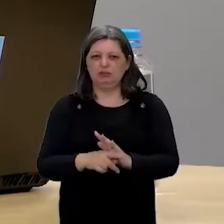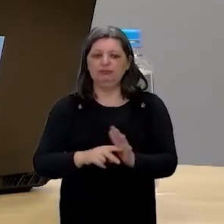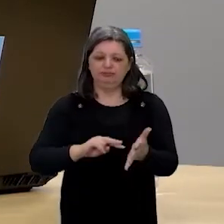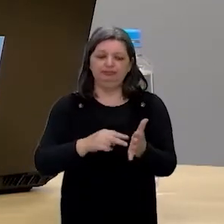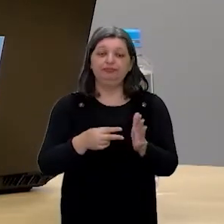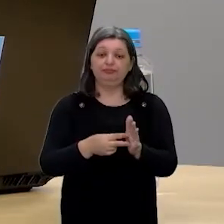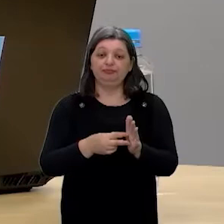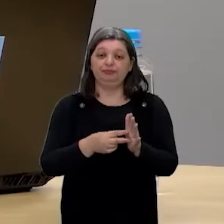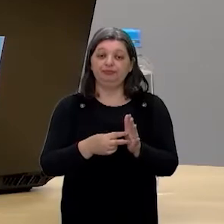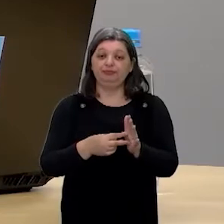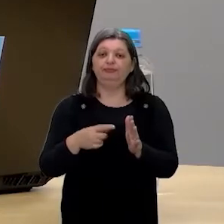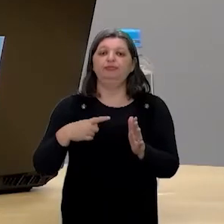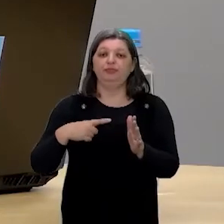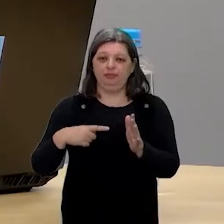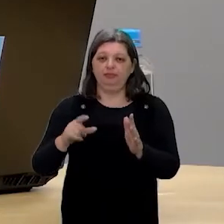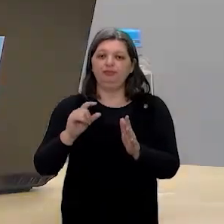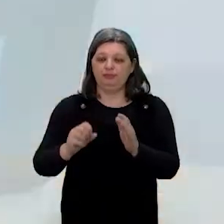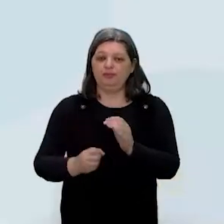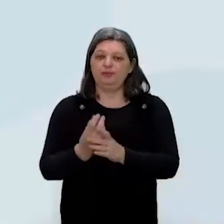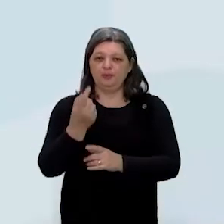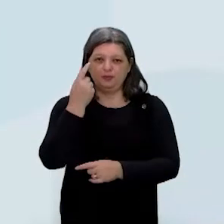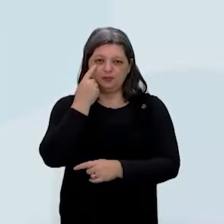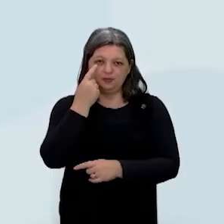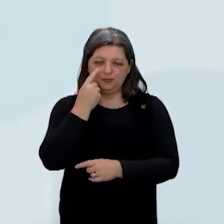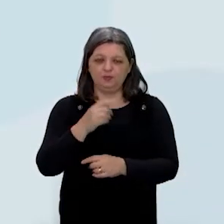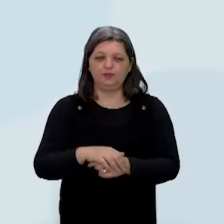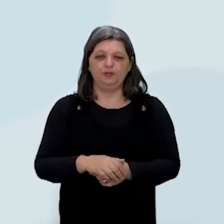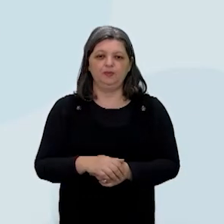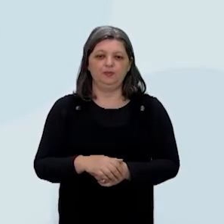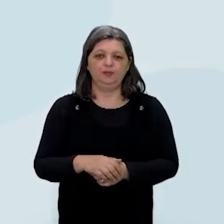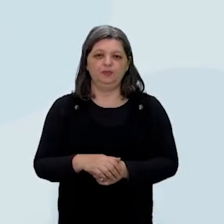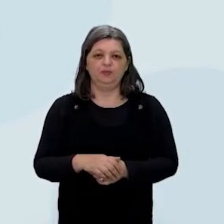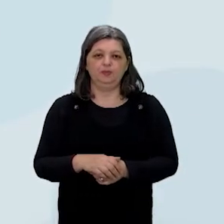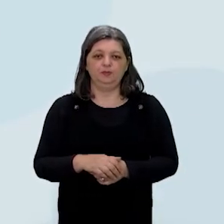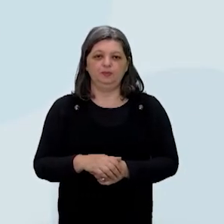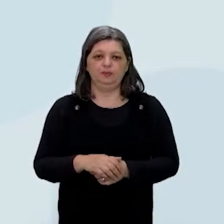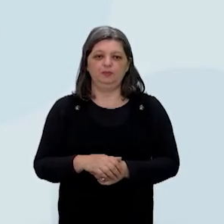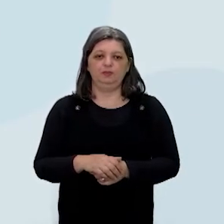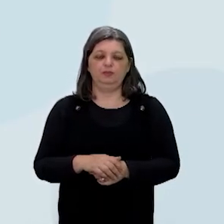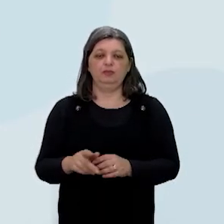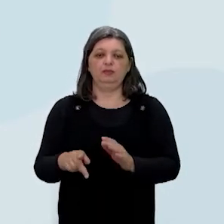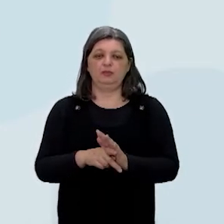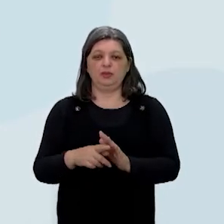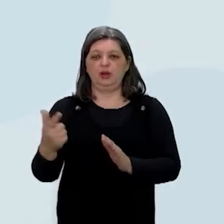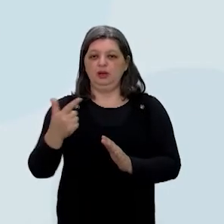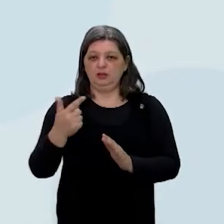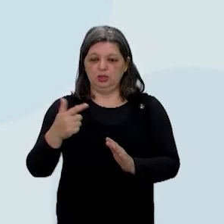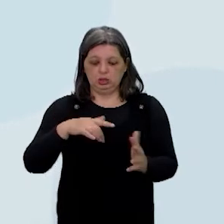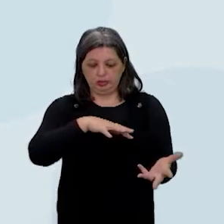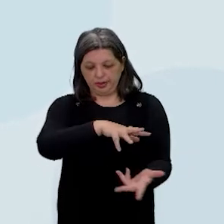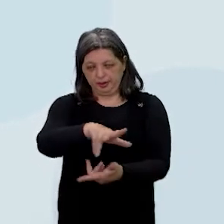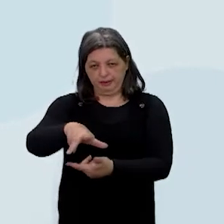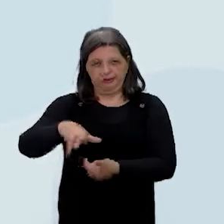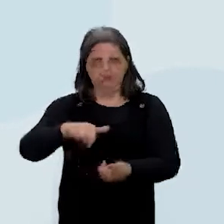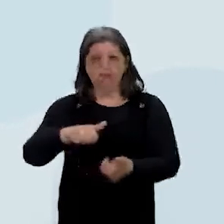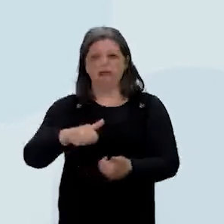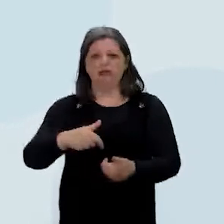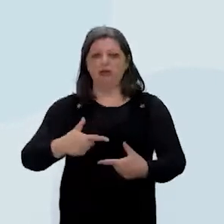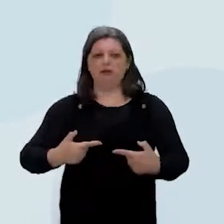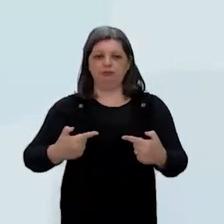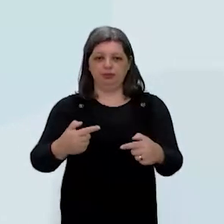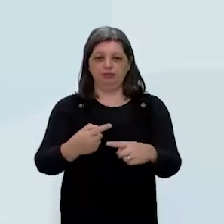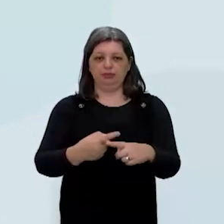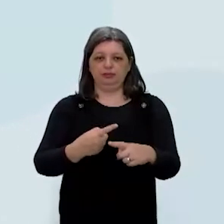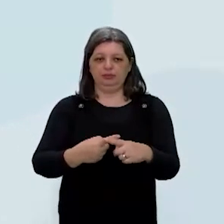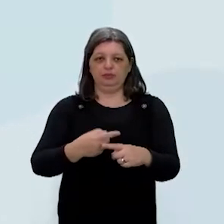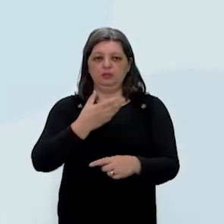Esse termo teve uma origem aí, dá uma olhadinha. Então, lá no final da Segunda Guerra Mundial, o escritor inglês